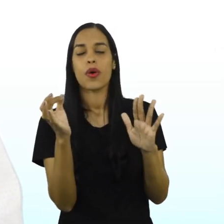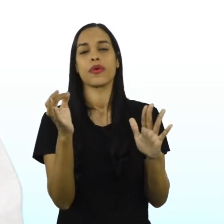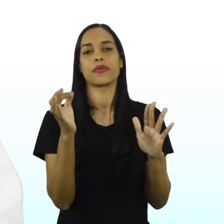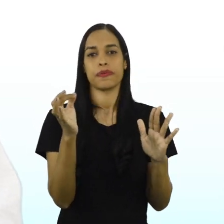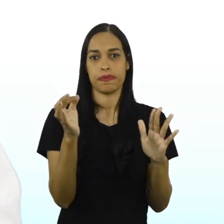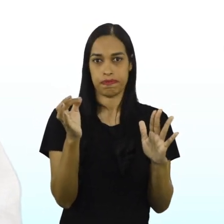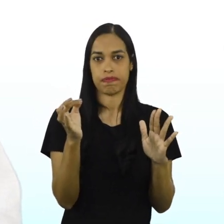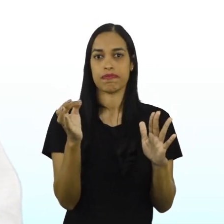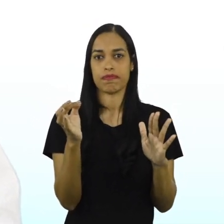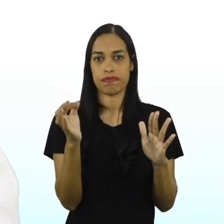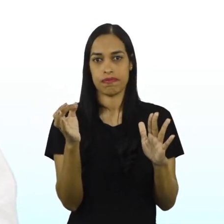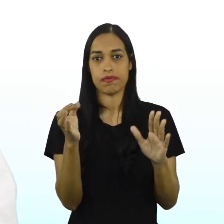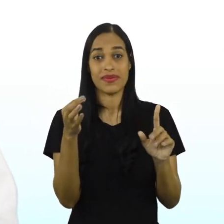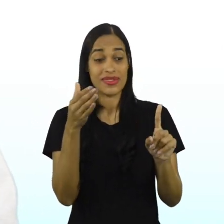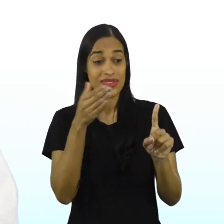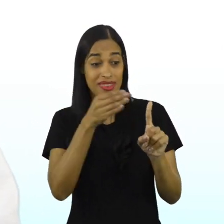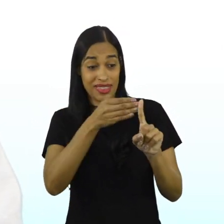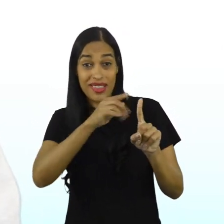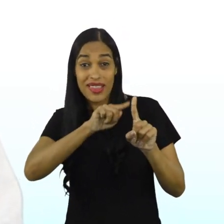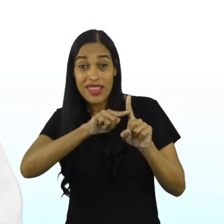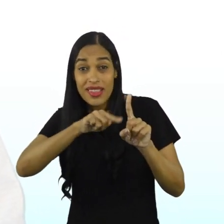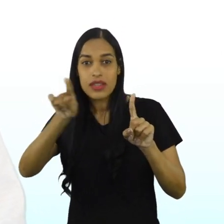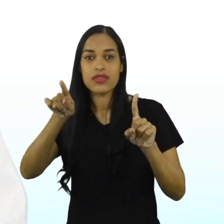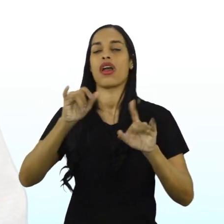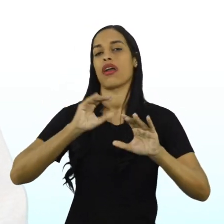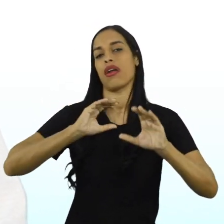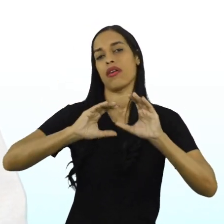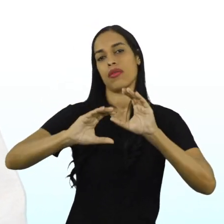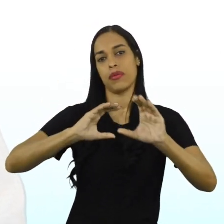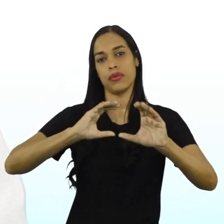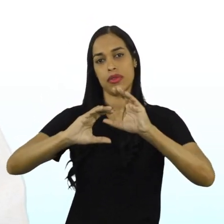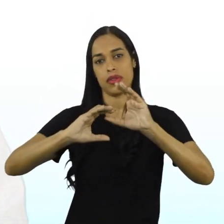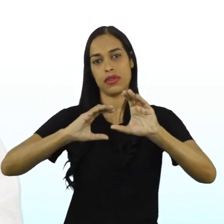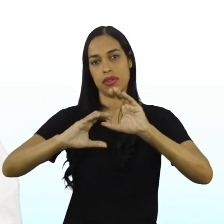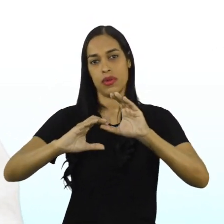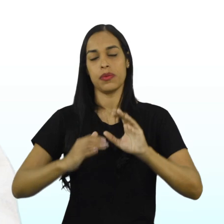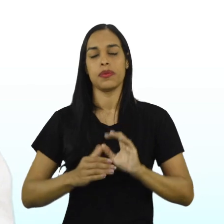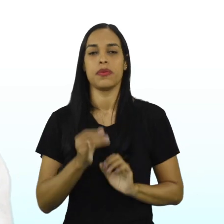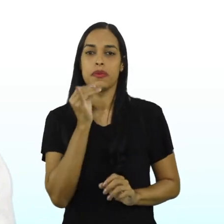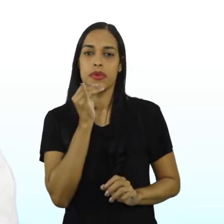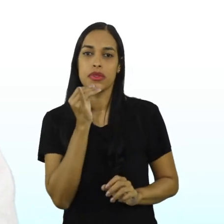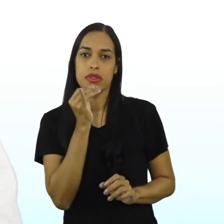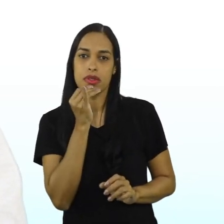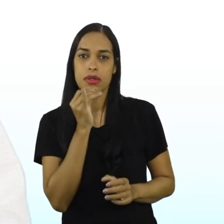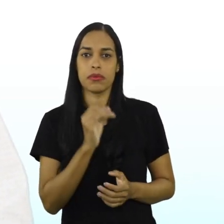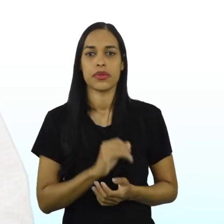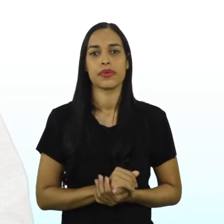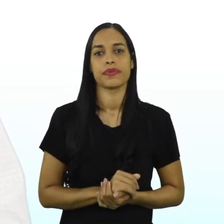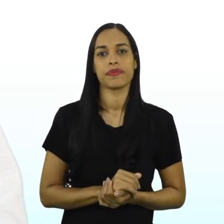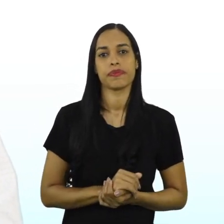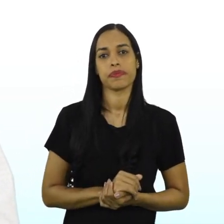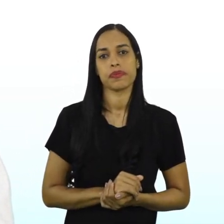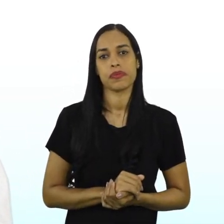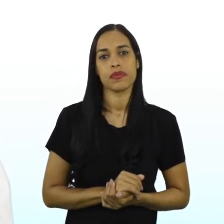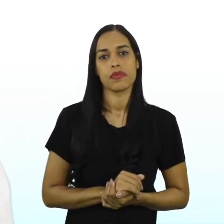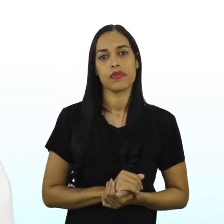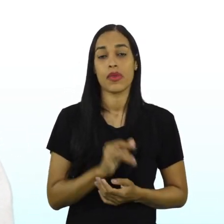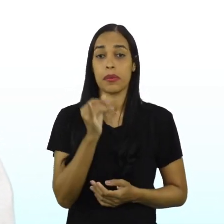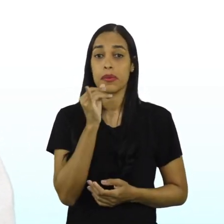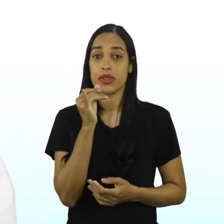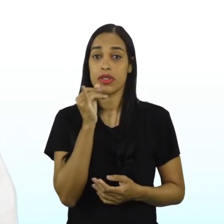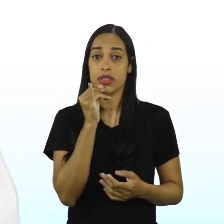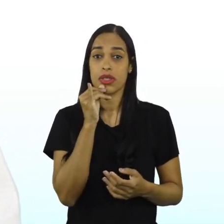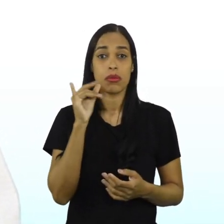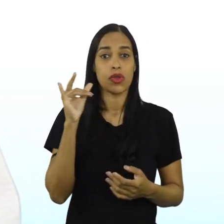é? Ele destaca o canal de comunicação. Por exemplo, o piloto ele vai